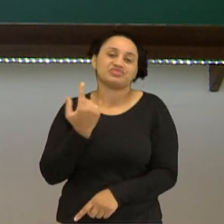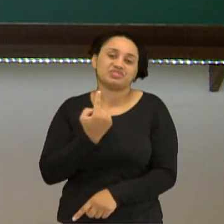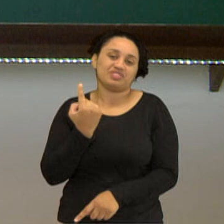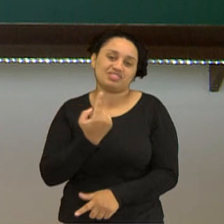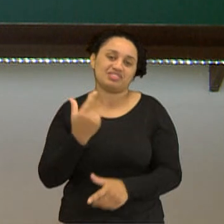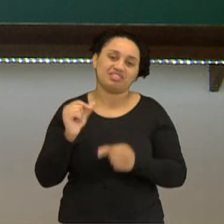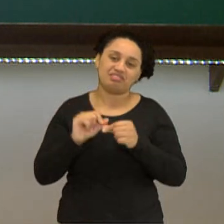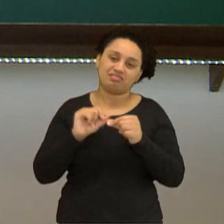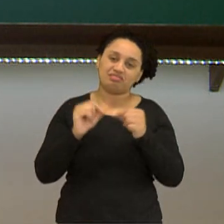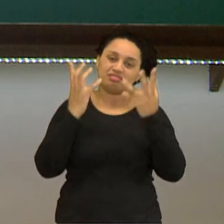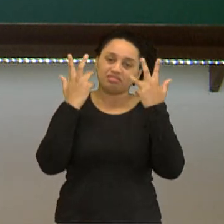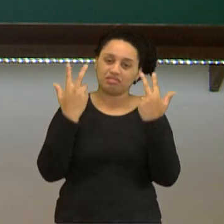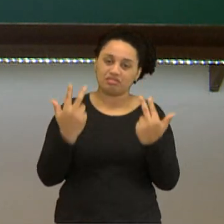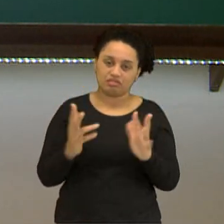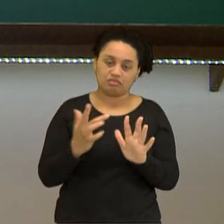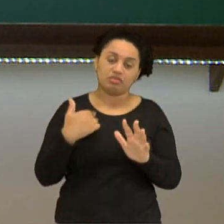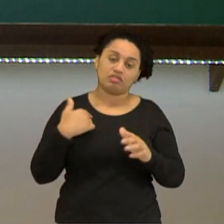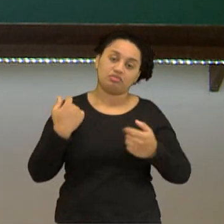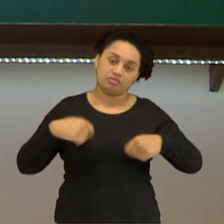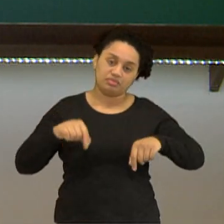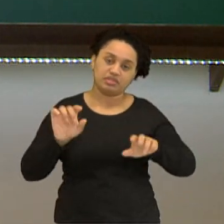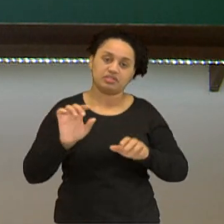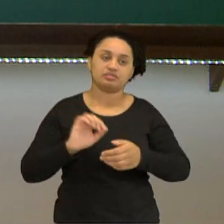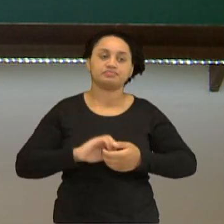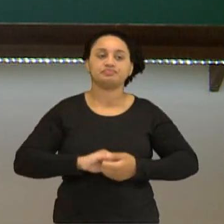está conseguindo fazer a troca como deveria ser.